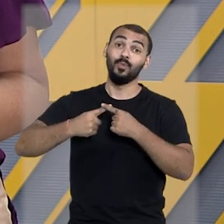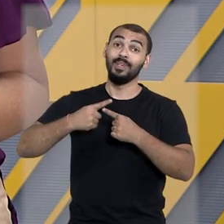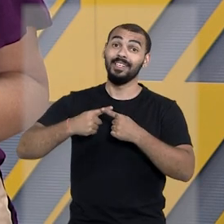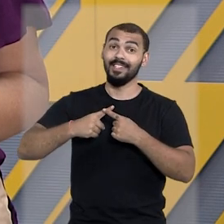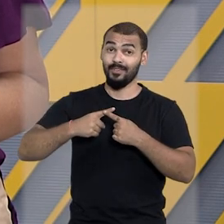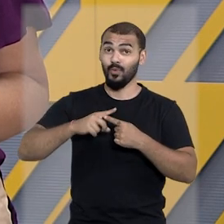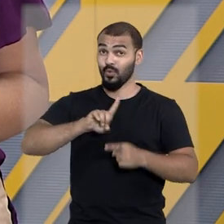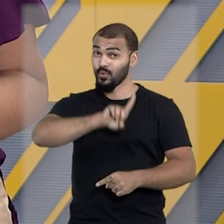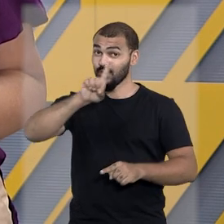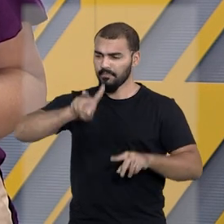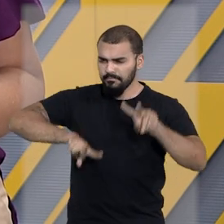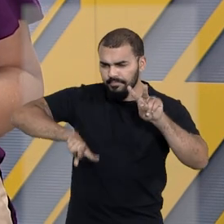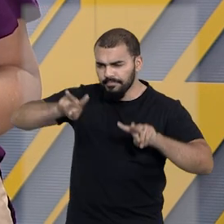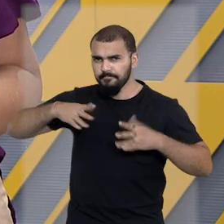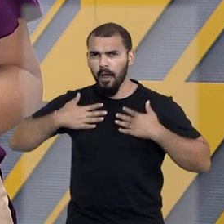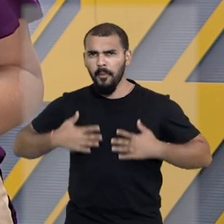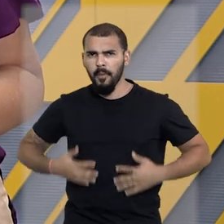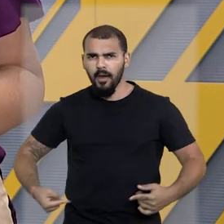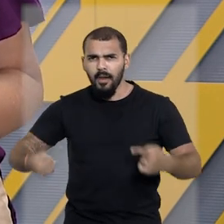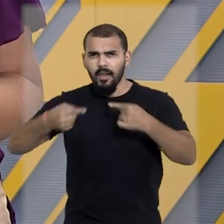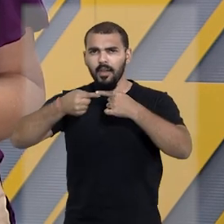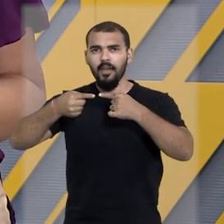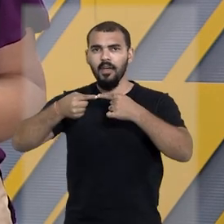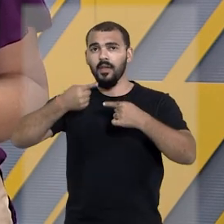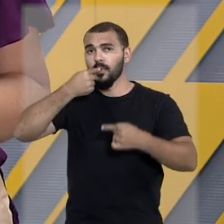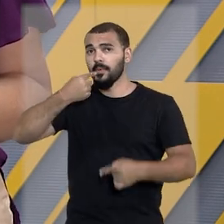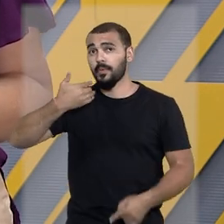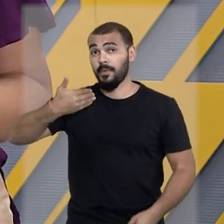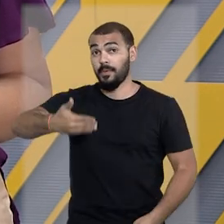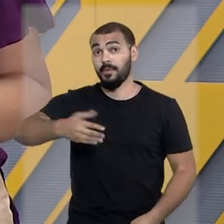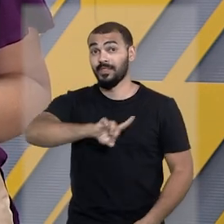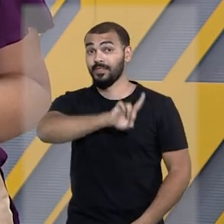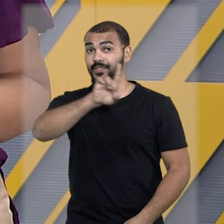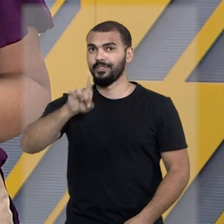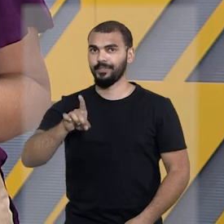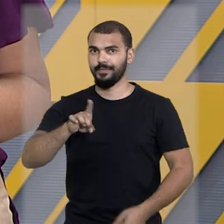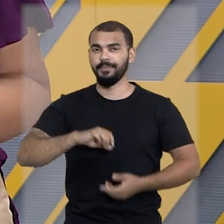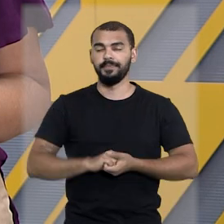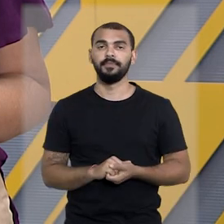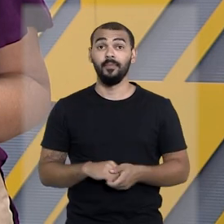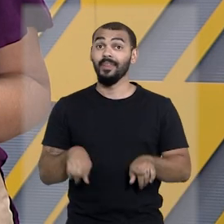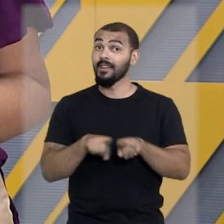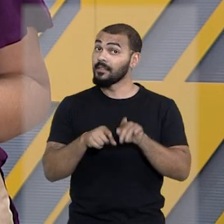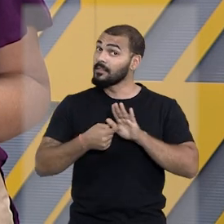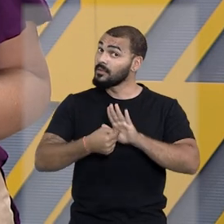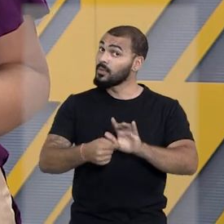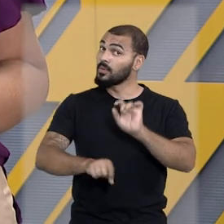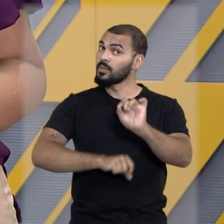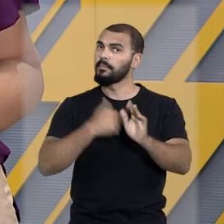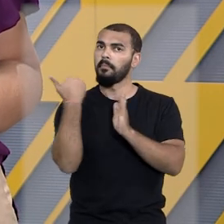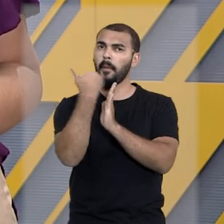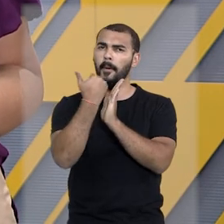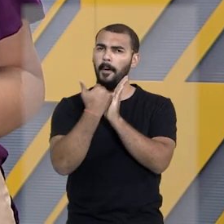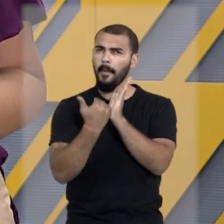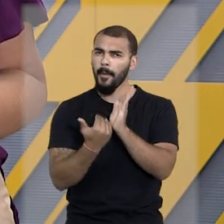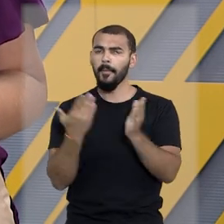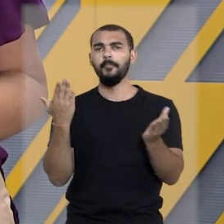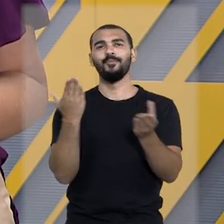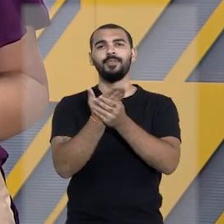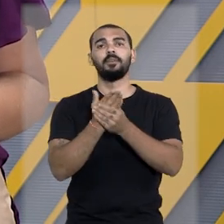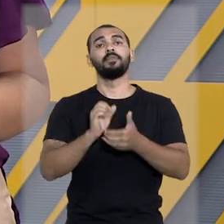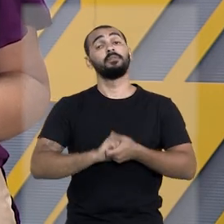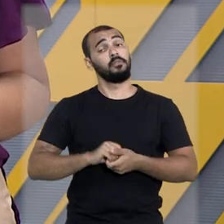física está agendado para a data próxima. Ele também enfatizou que, de acordo com as informações do processo, o candidato cumpriu